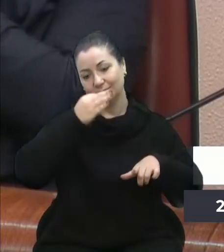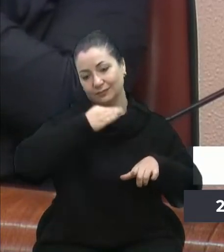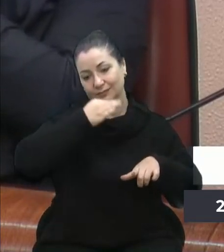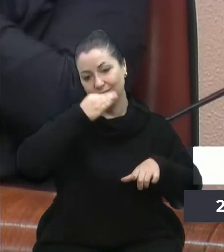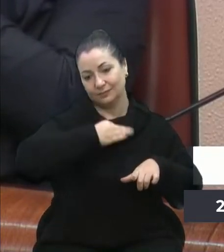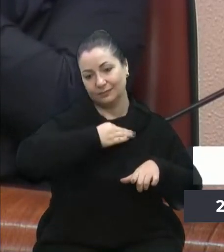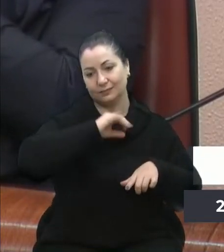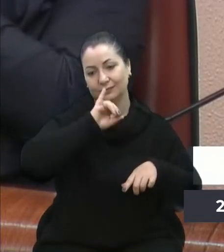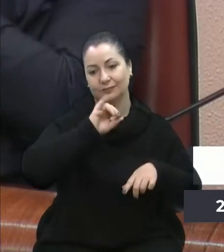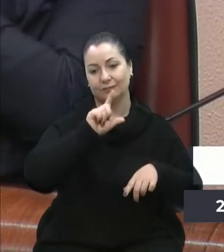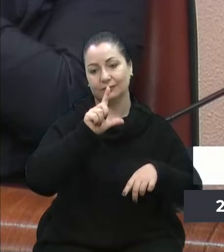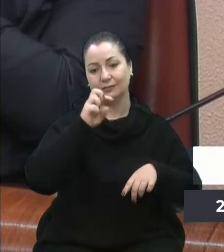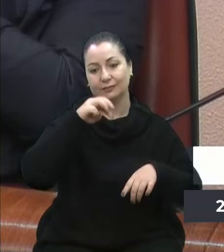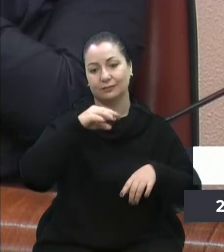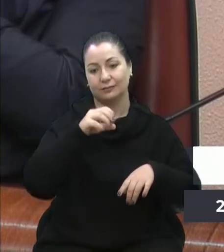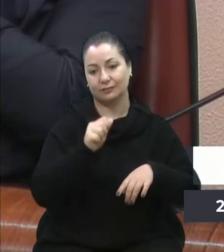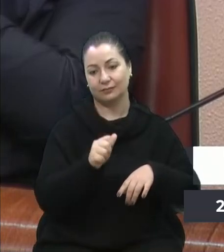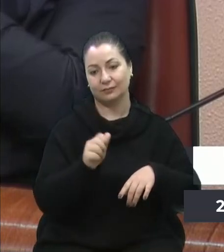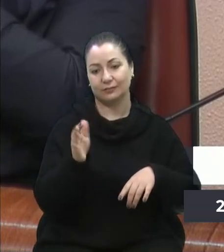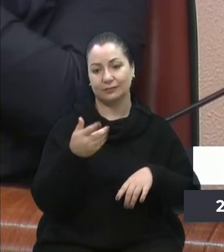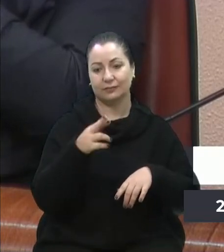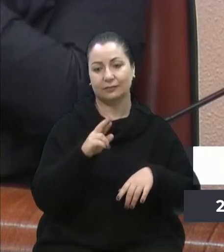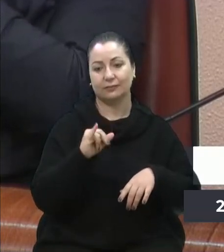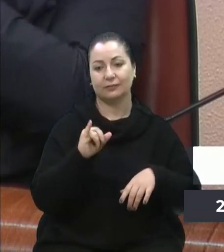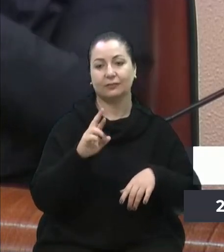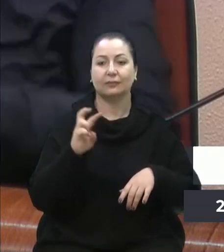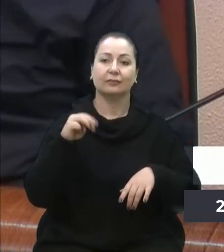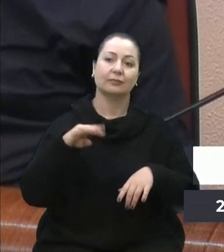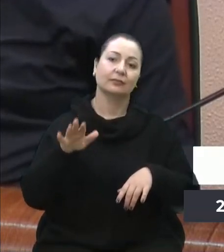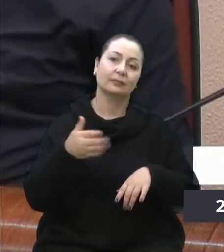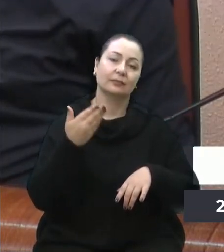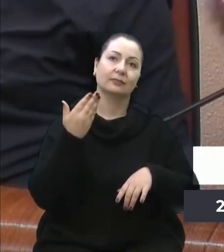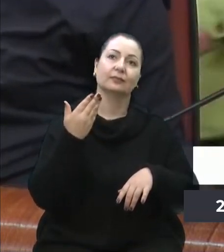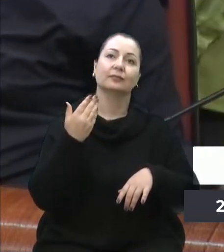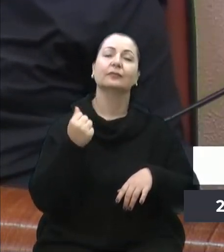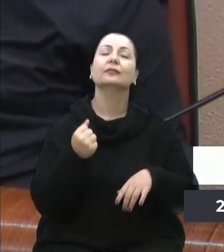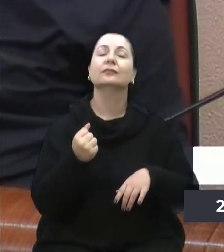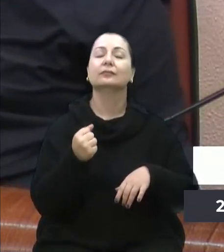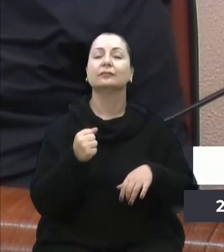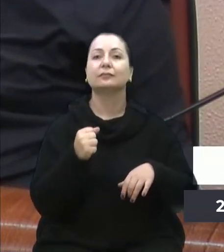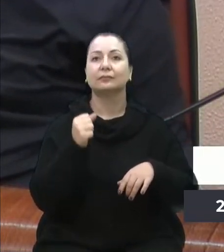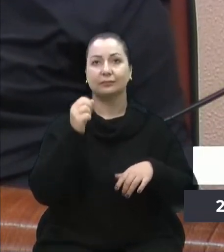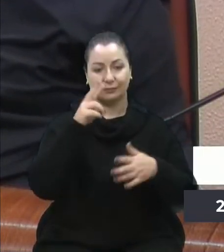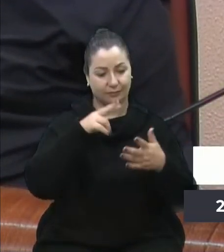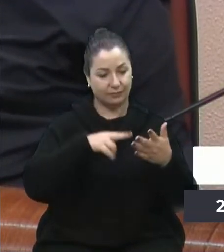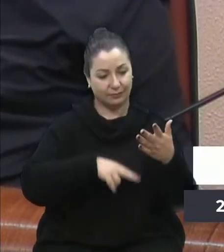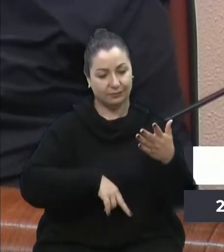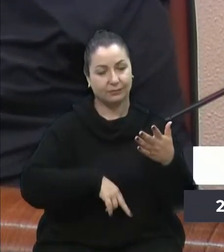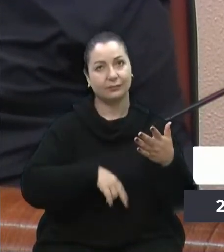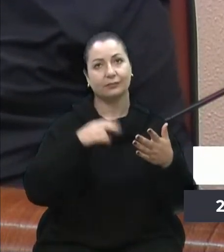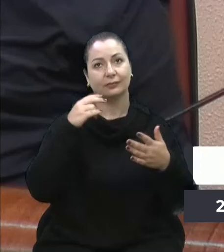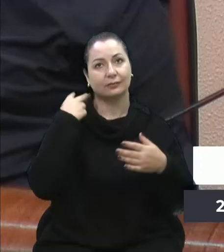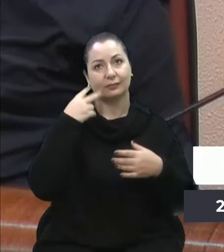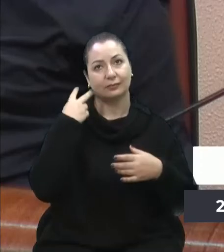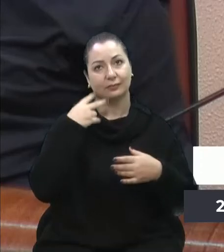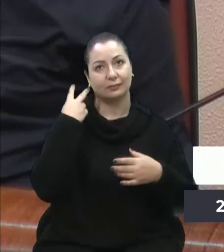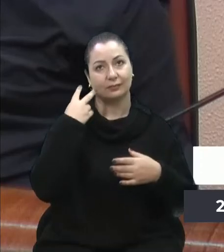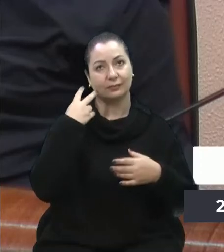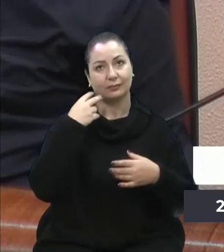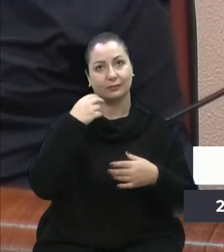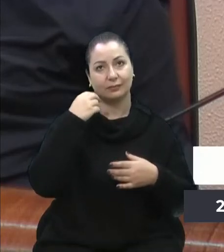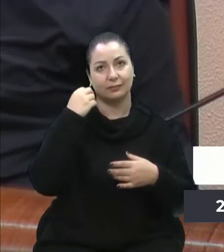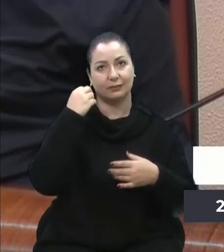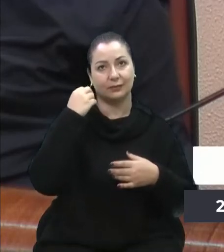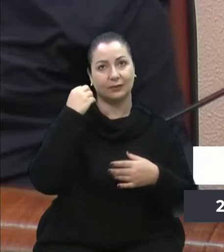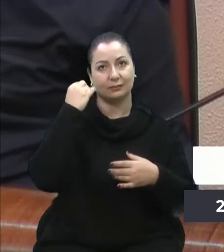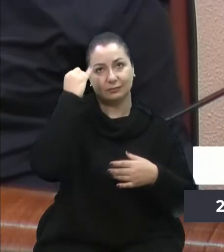Irmã Celsa Zucco. Contém substitutivo. Relator vereador Zé